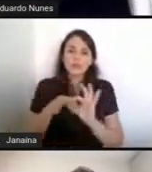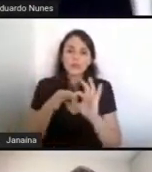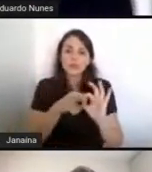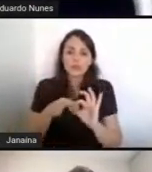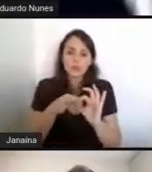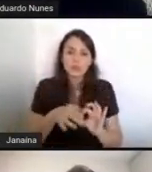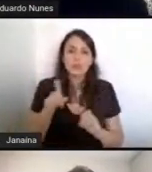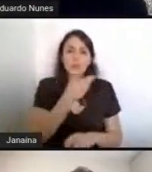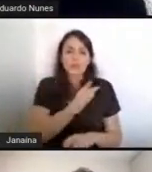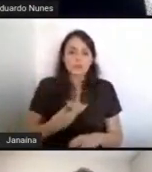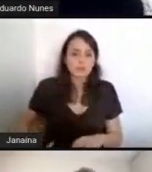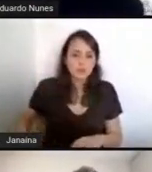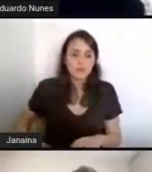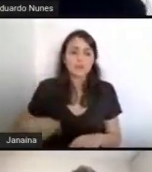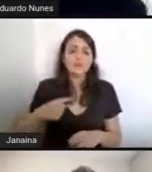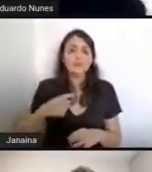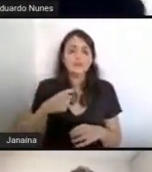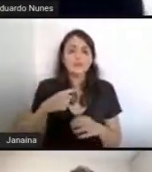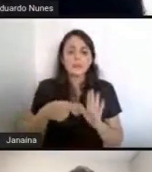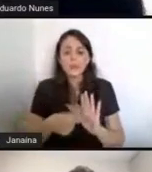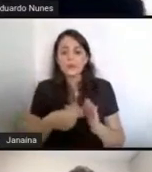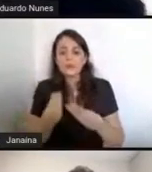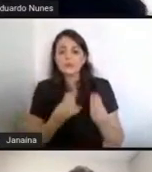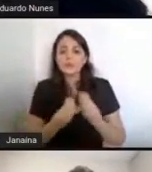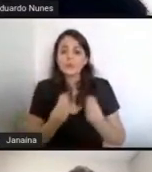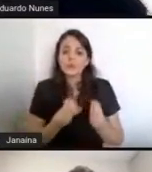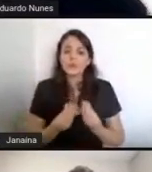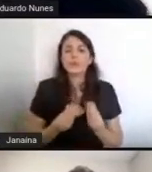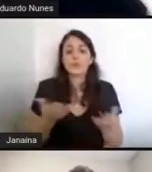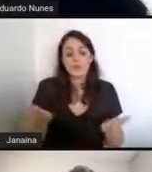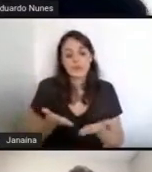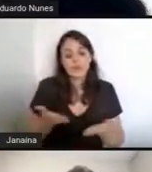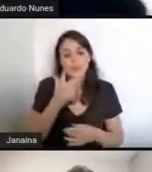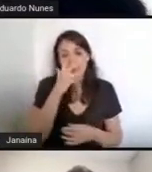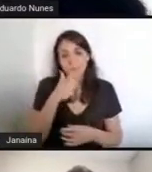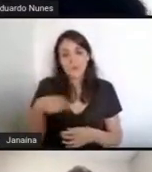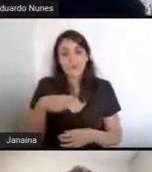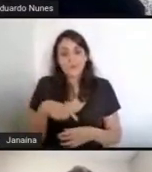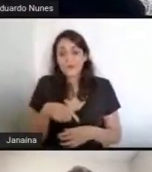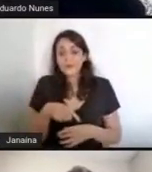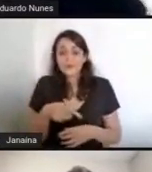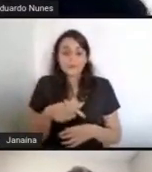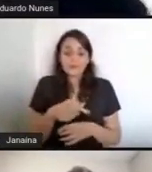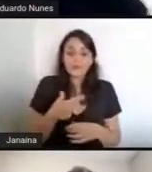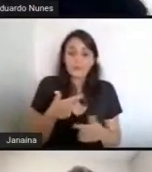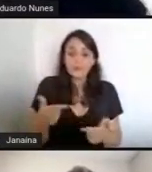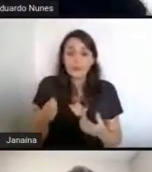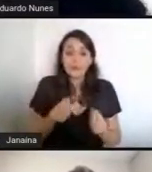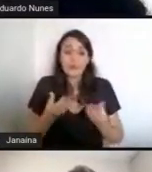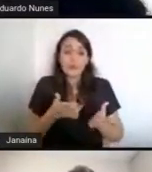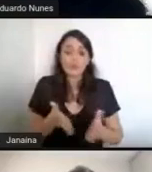no direcionamento, e que agora a gente está um pouco num barco sem direção, né, porque nós estamos sem a